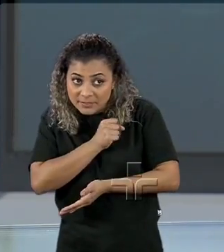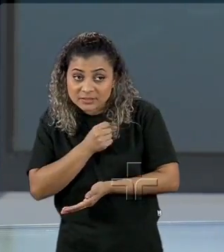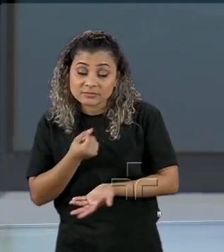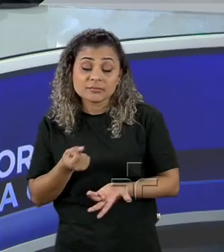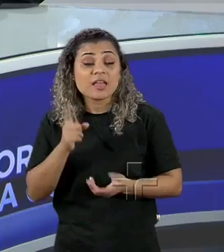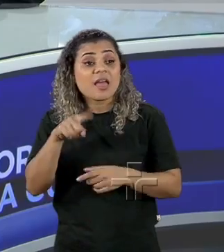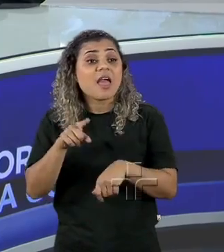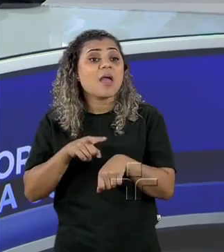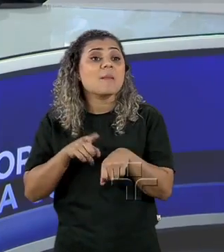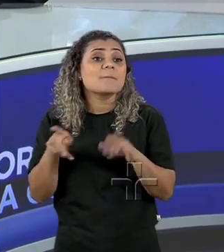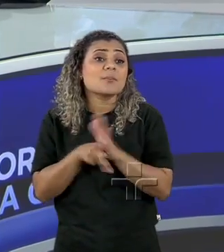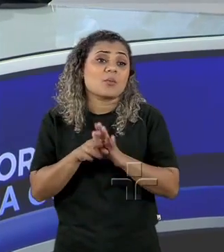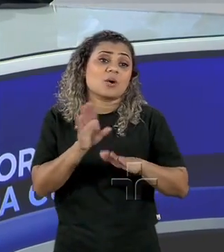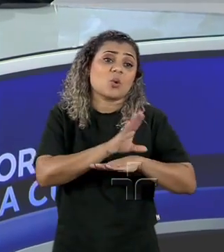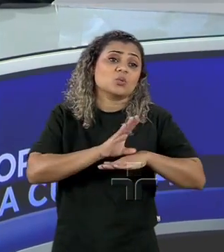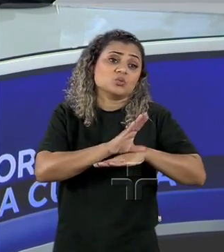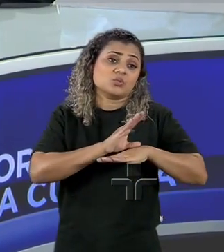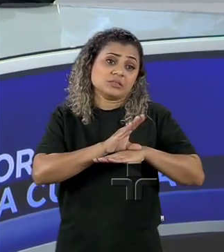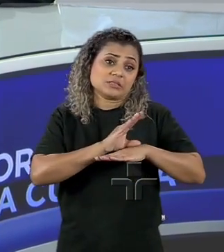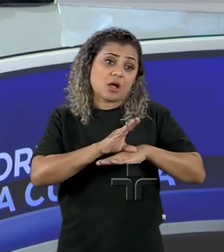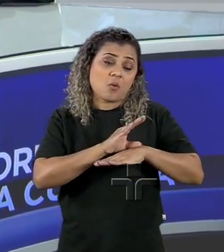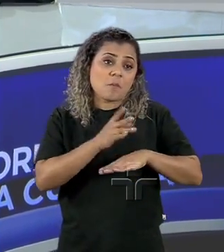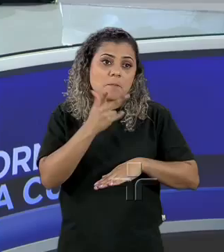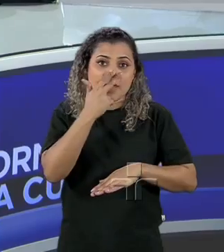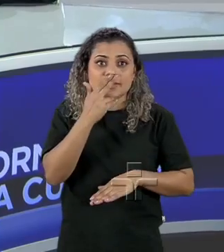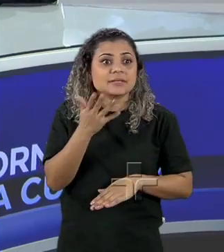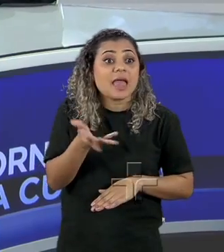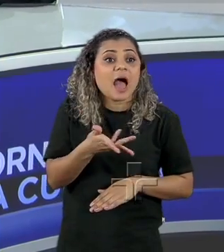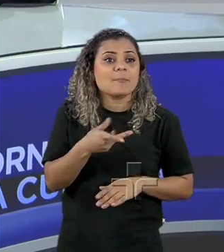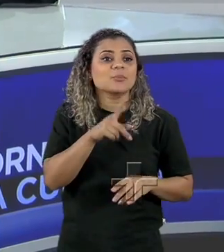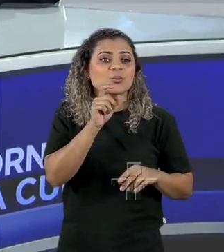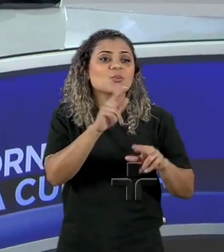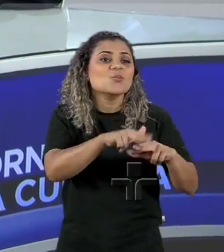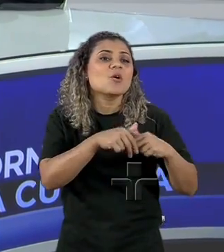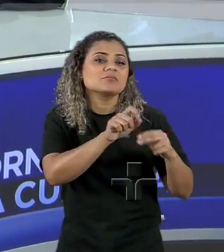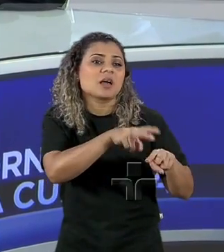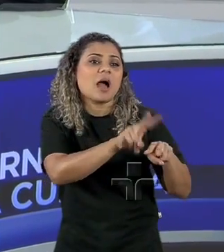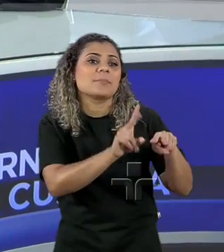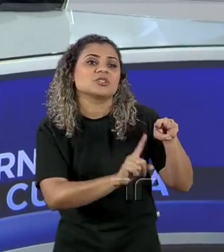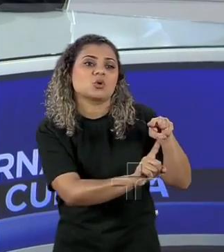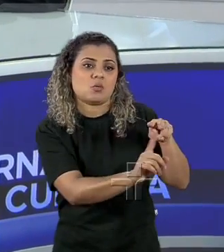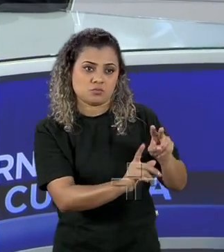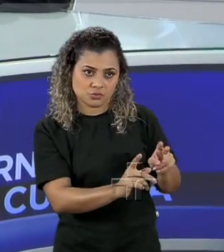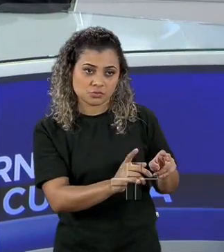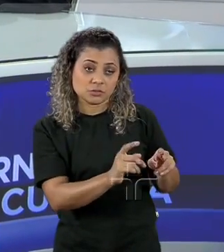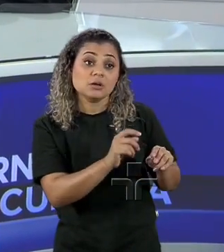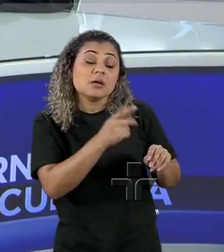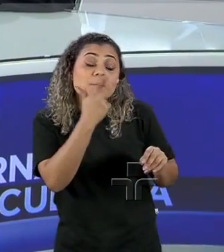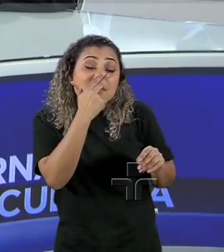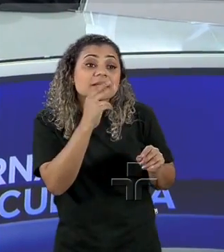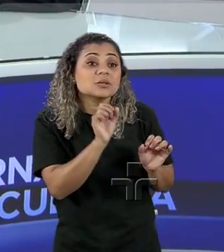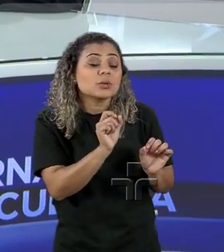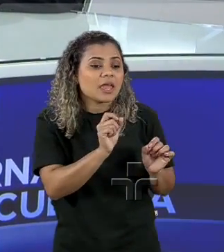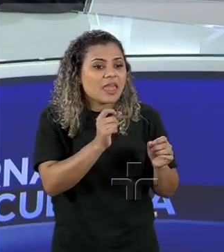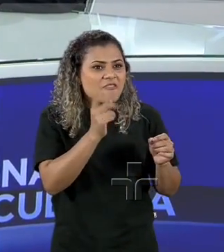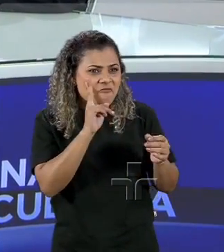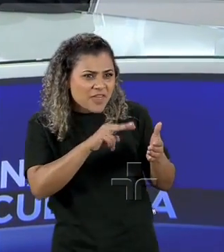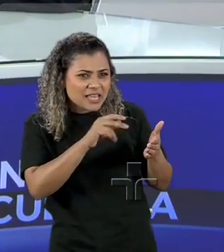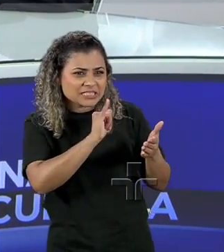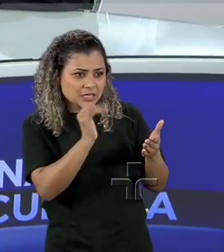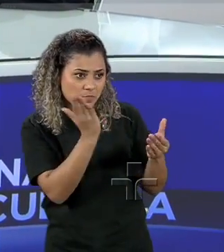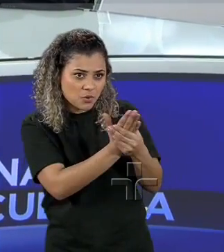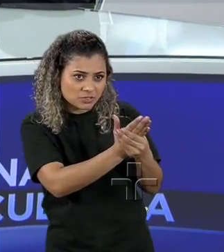ação constitucional que tramita com maior rapidez, é o habeas corpus, porque visa, não é, conferir a liberdade